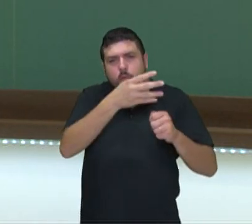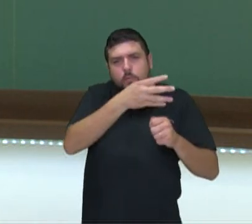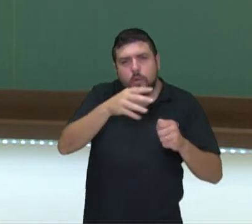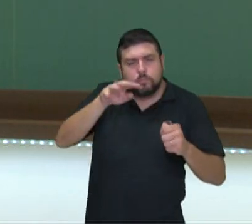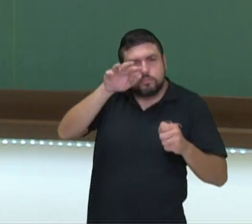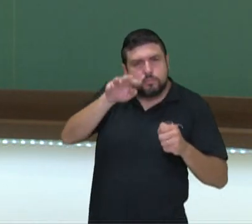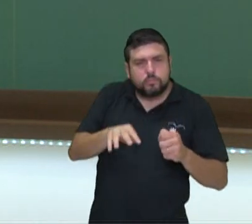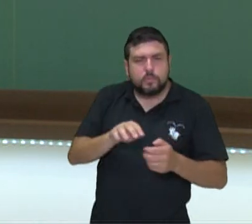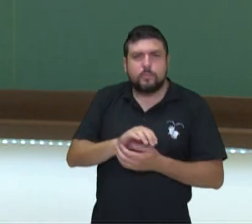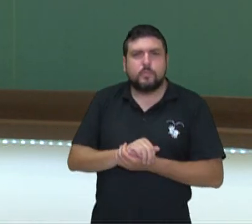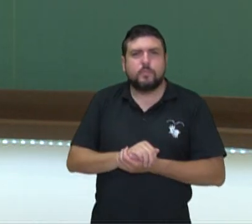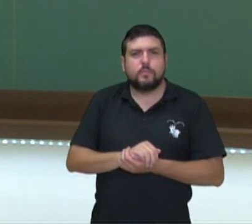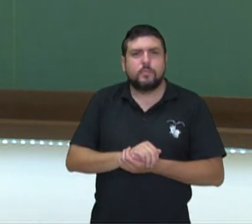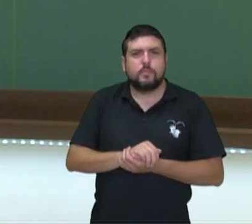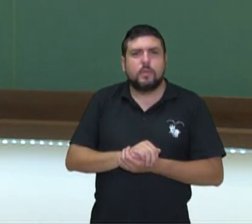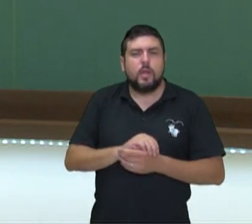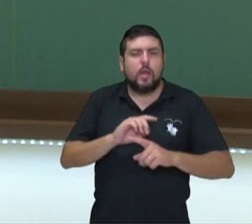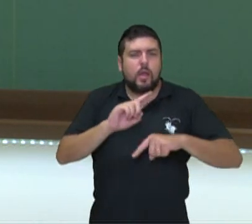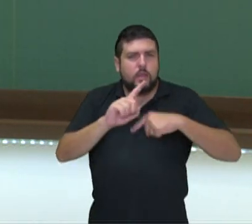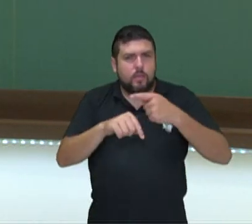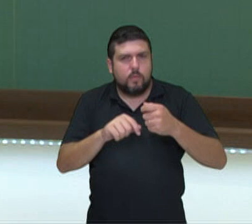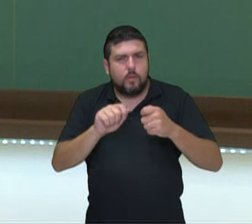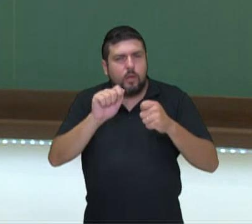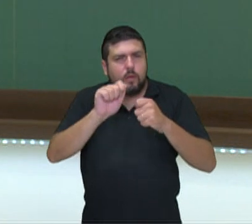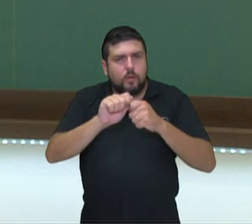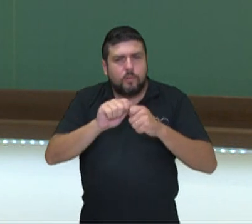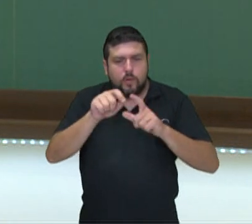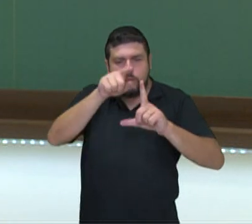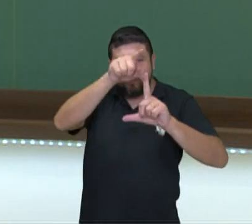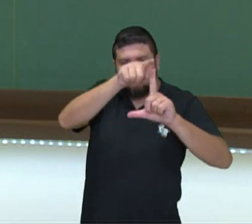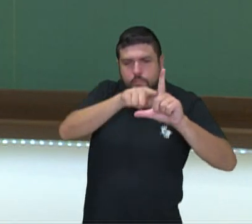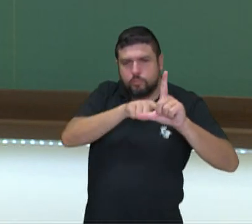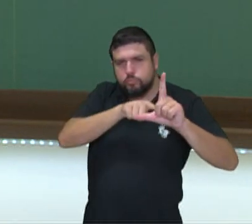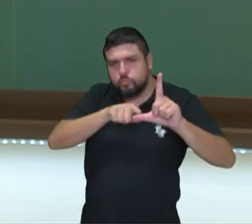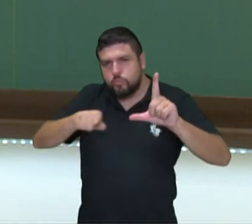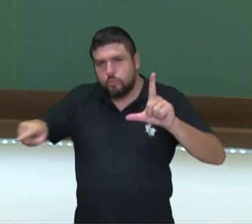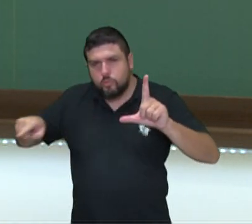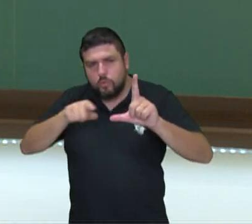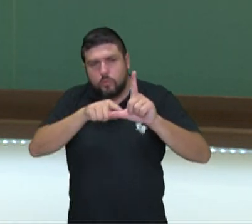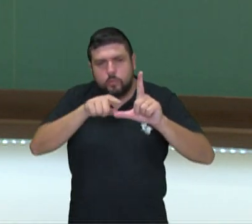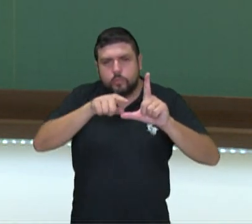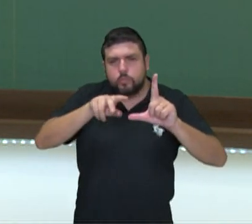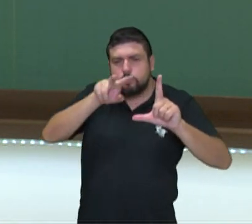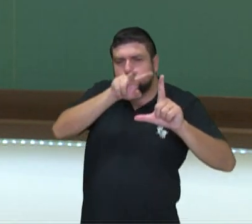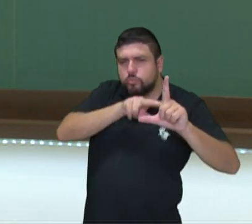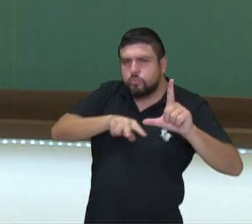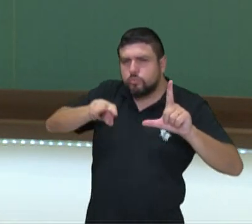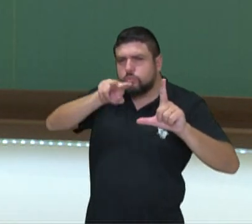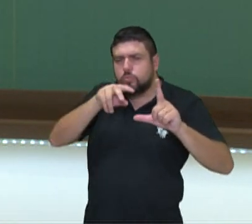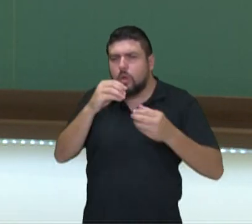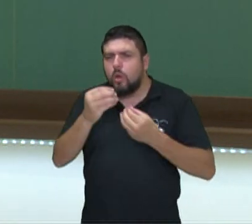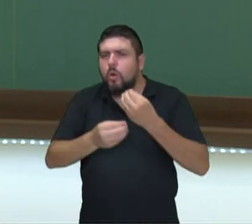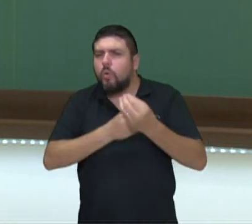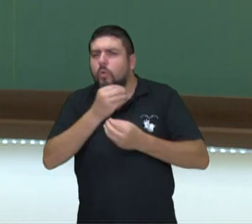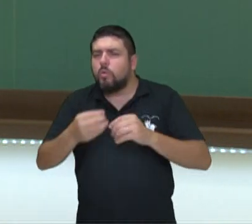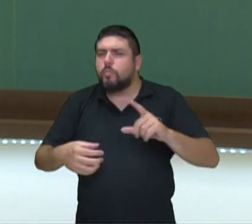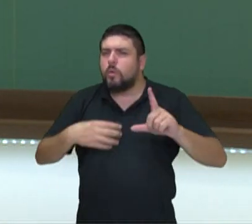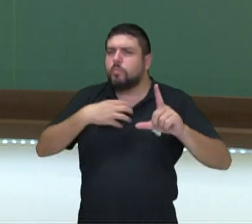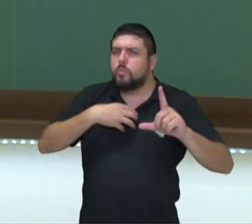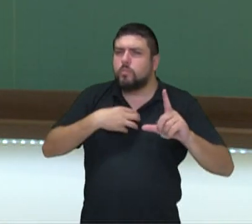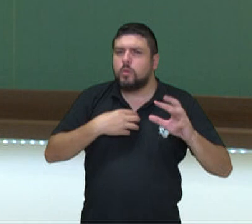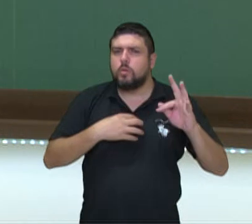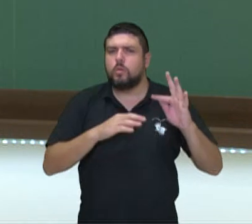No final, coloque isso aqui num plano cartesiano e construa o gráfico para analisar melhor o comportamento das funções que você colocou